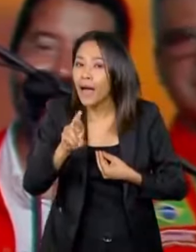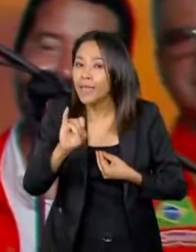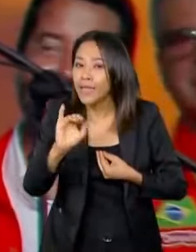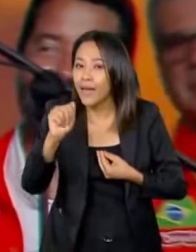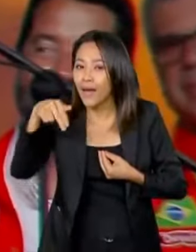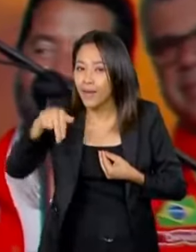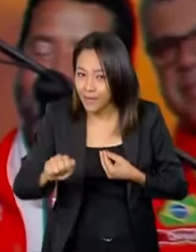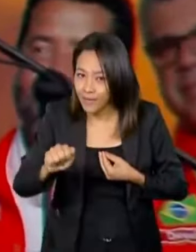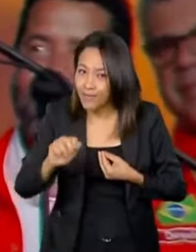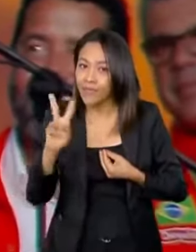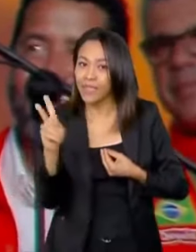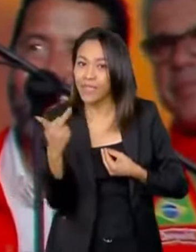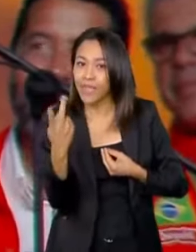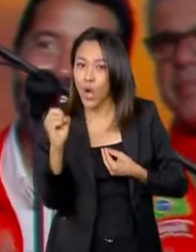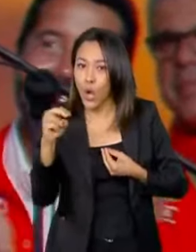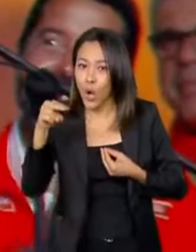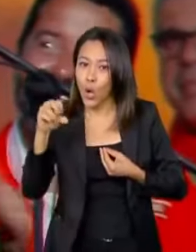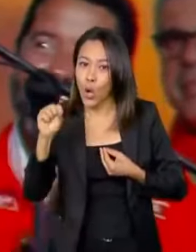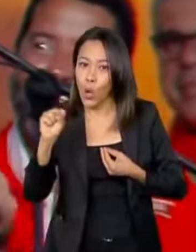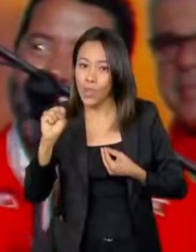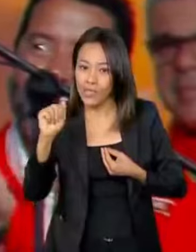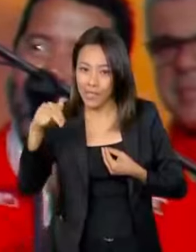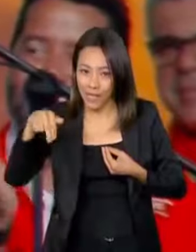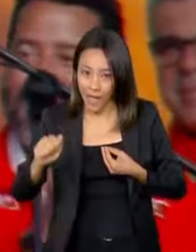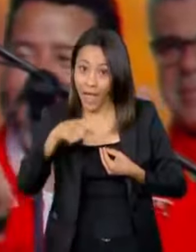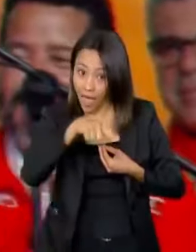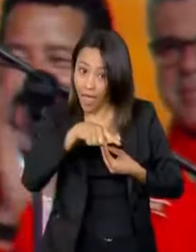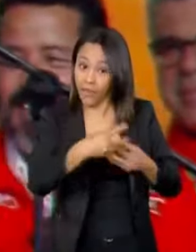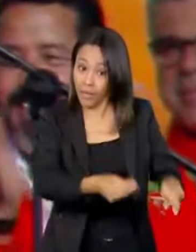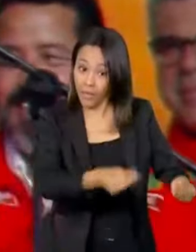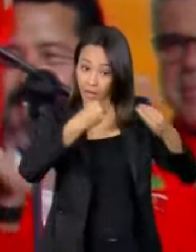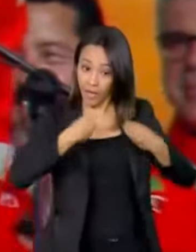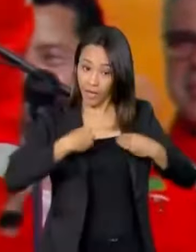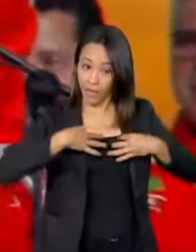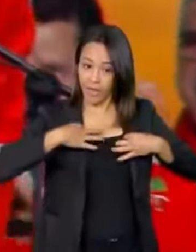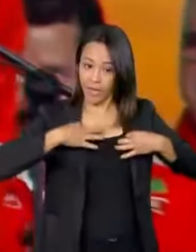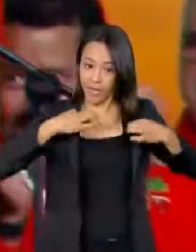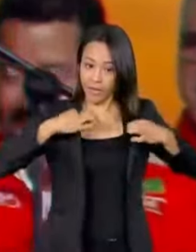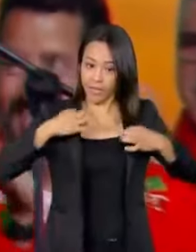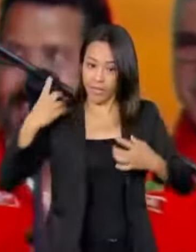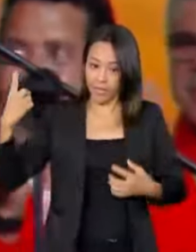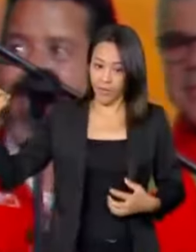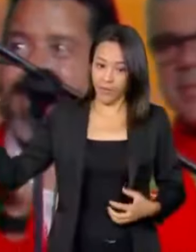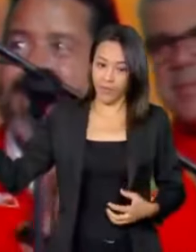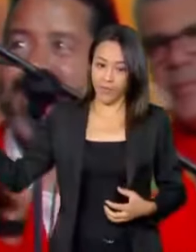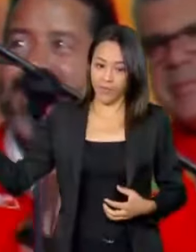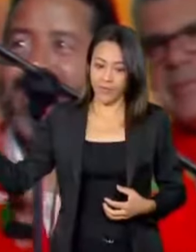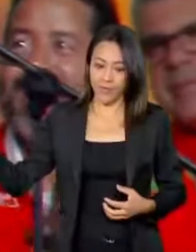Ozana. Então, ela está me entregando uma camiseta que eles fizeram.